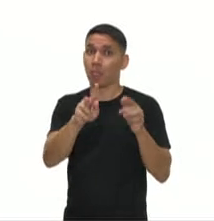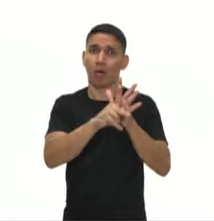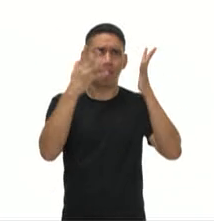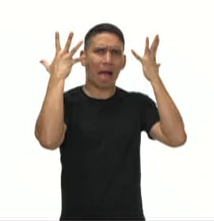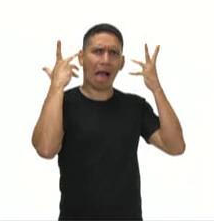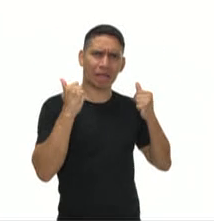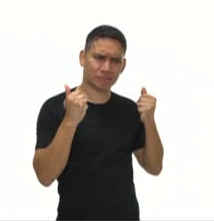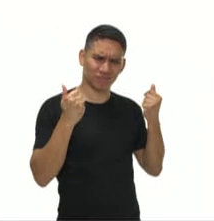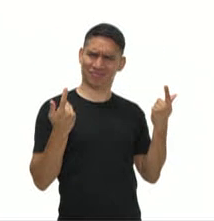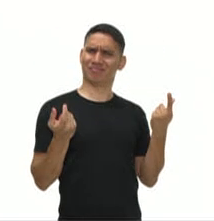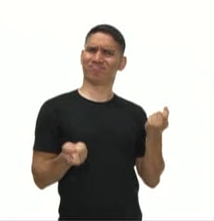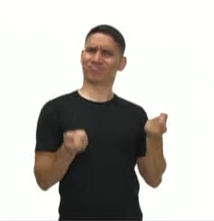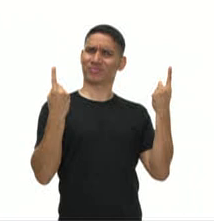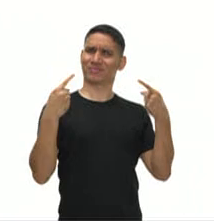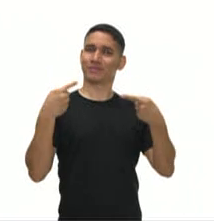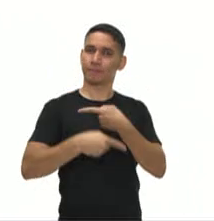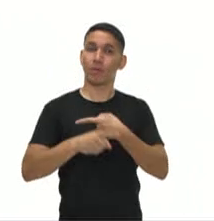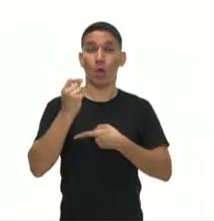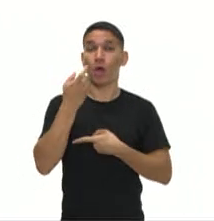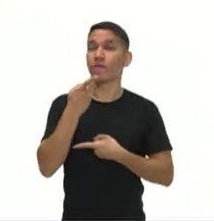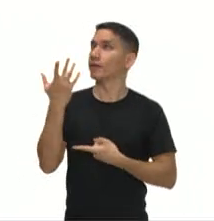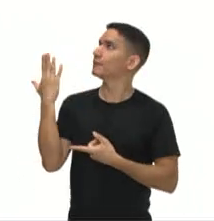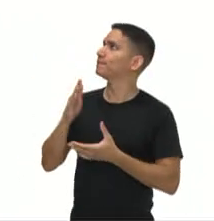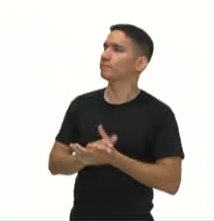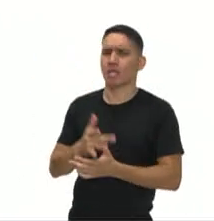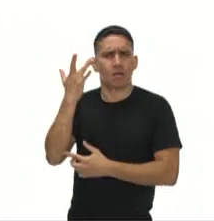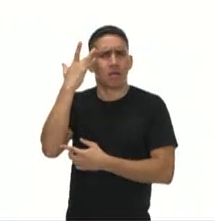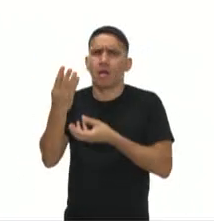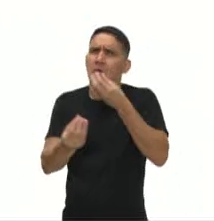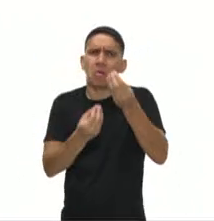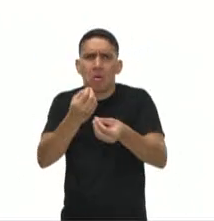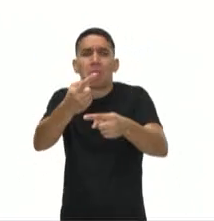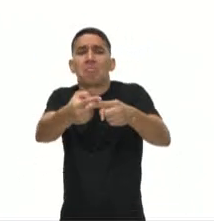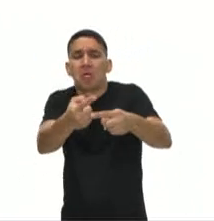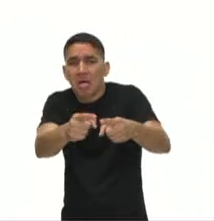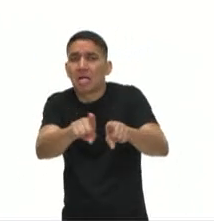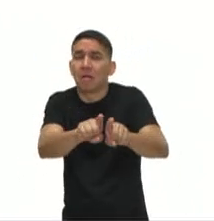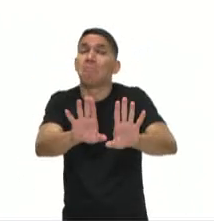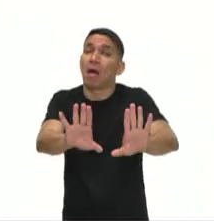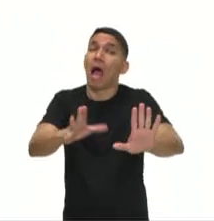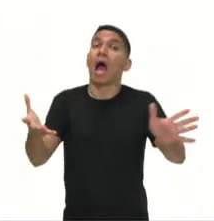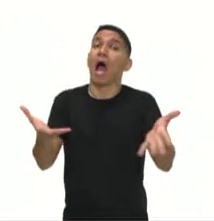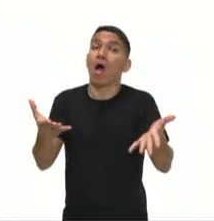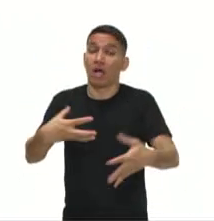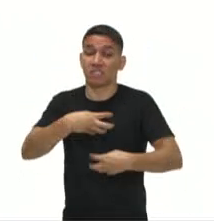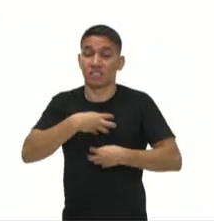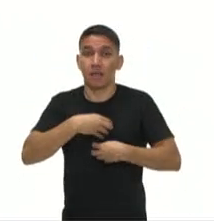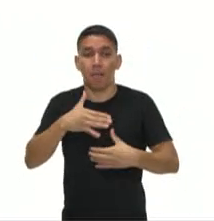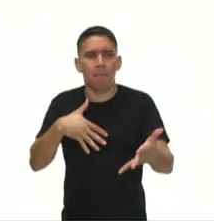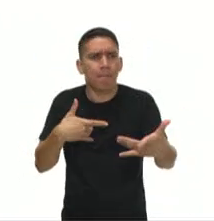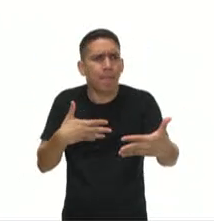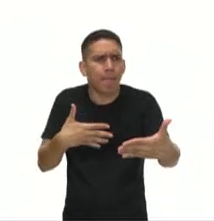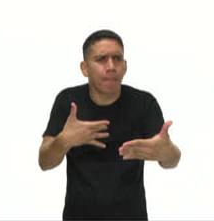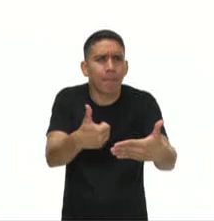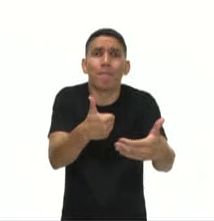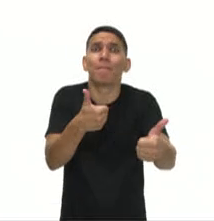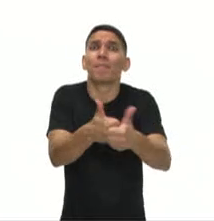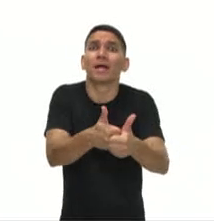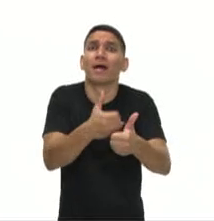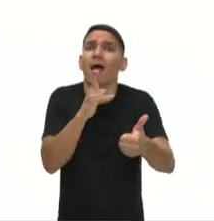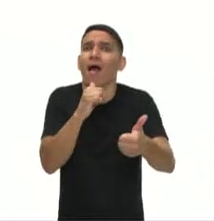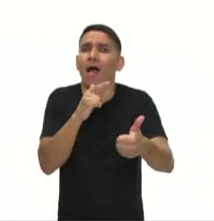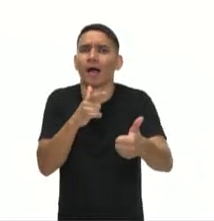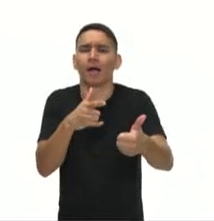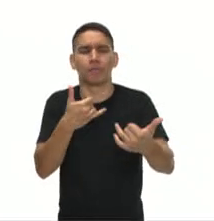É, não sabia como e porquê, mas agora se sentia mais perto d'água, pressentia a próxima e